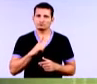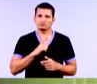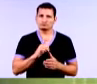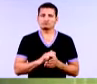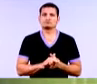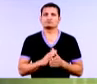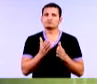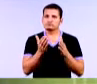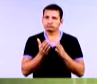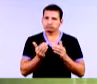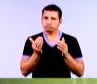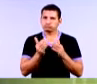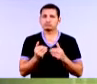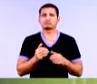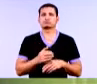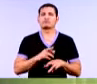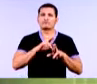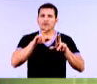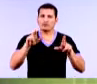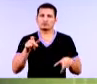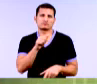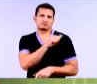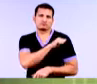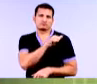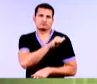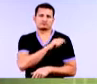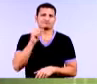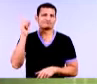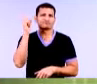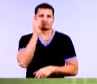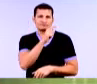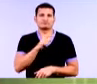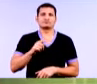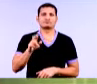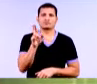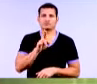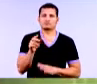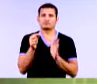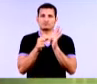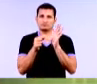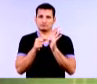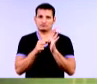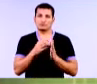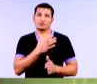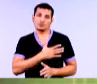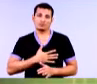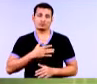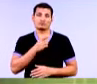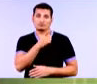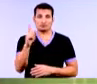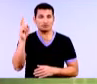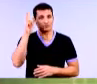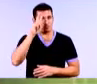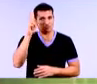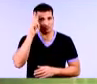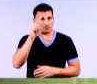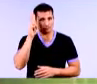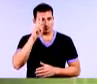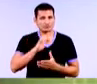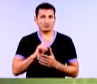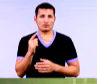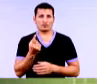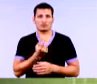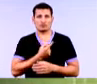de vários alunos sobre a dificuldade em uso da ferramenta, mas eu gostaria já de relembrá-los que o que nós vimos